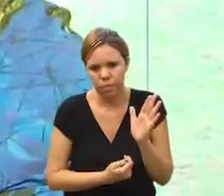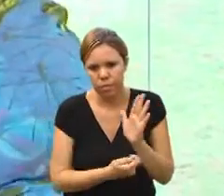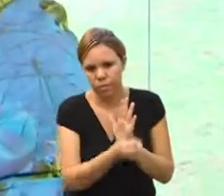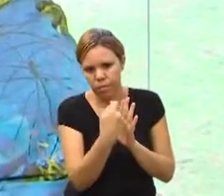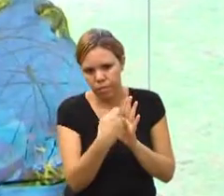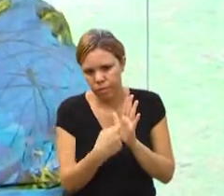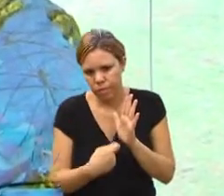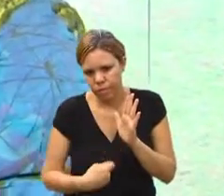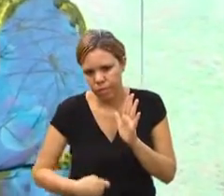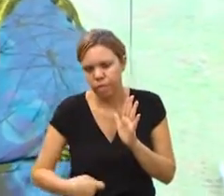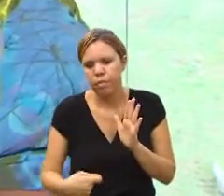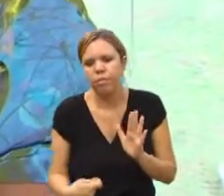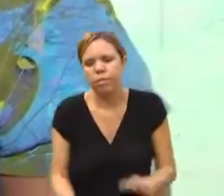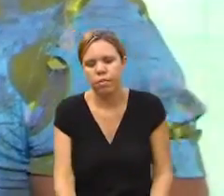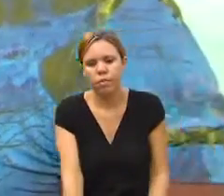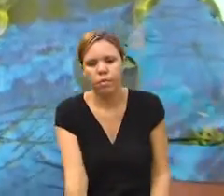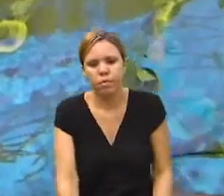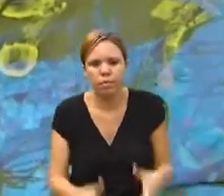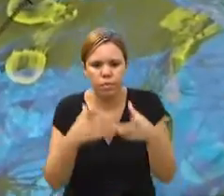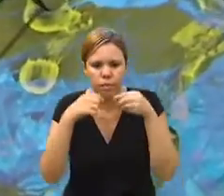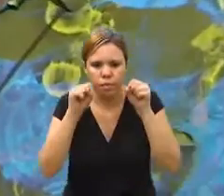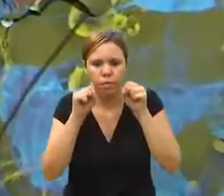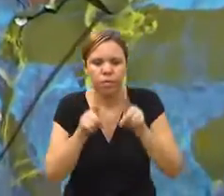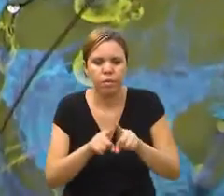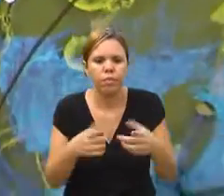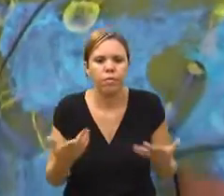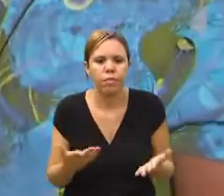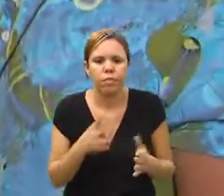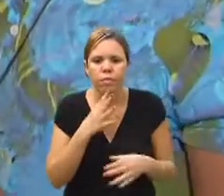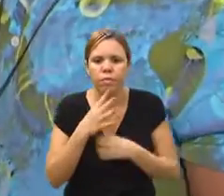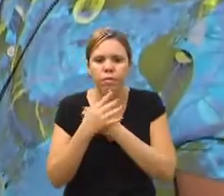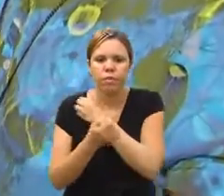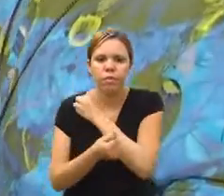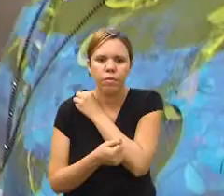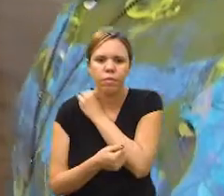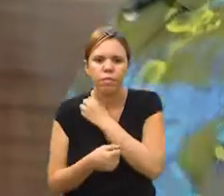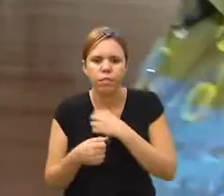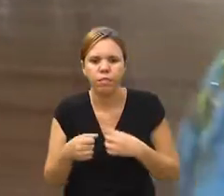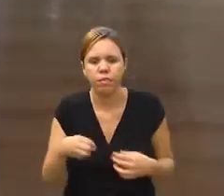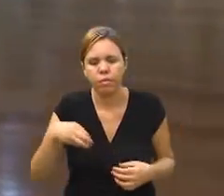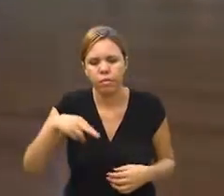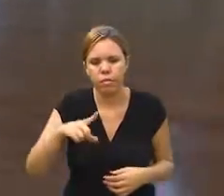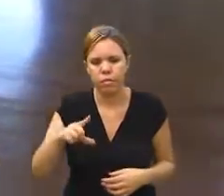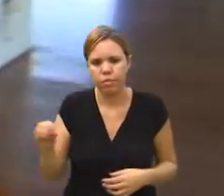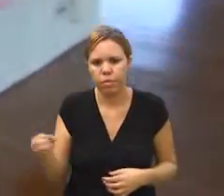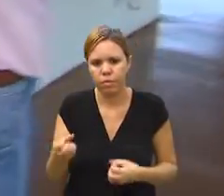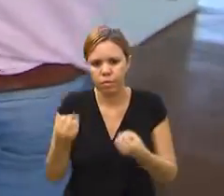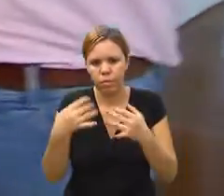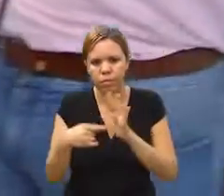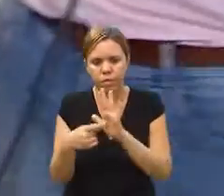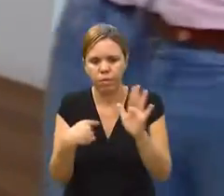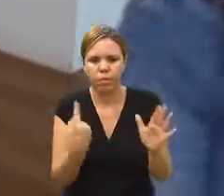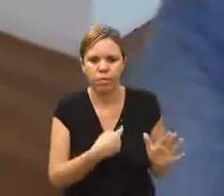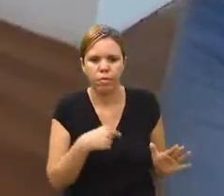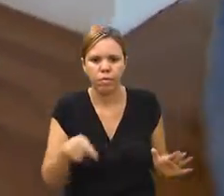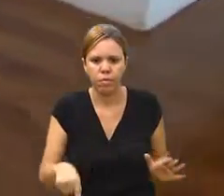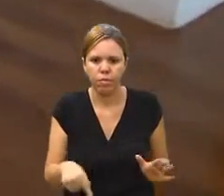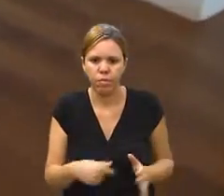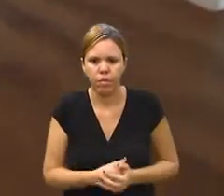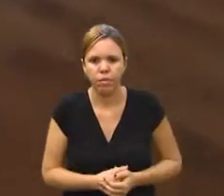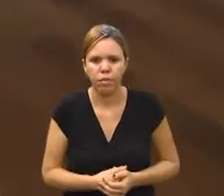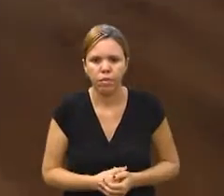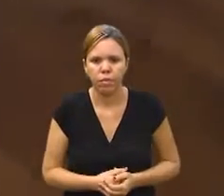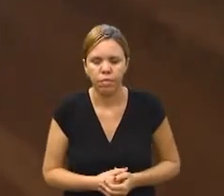as outras linguagens, né. Vamos conhecer um pouquinho então das suas obras, enquanto o Marcelo Ávila mostra pra gente. O que é essa